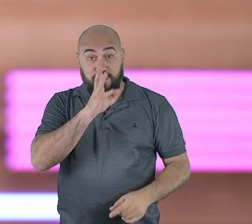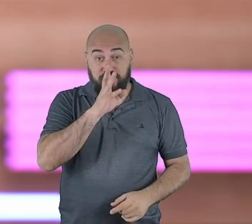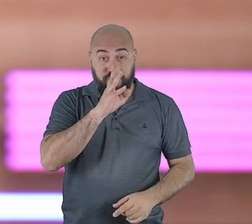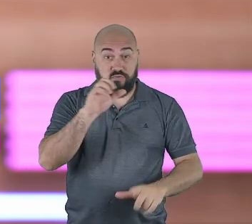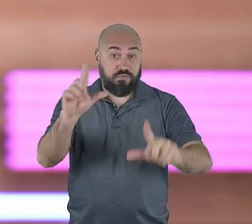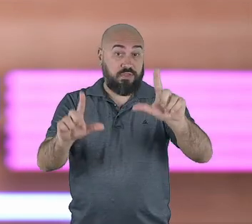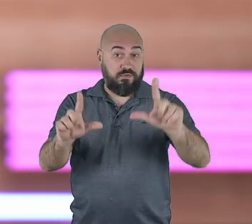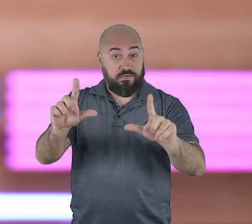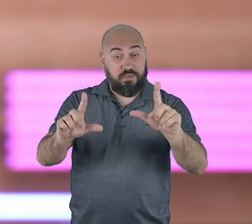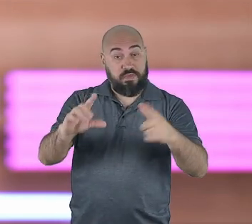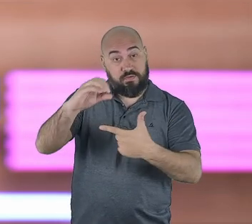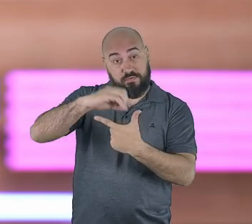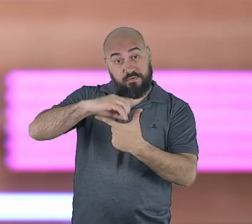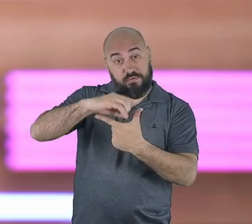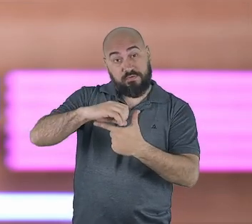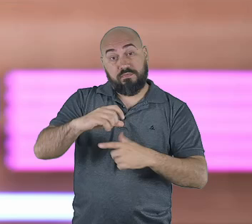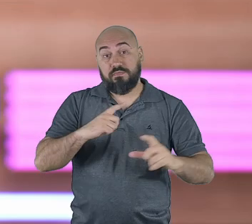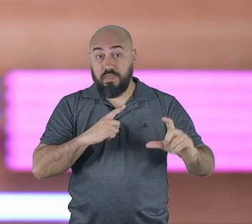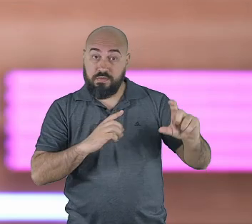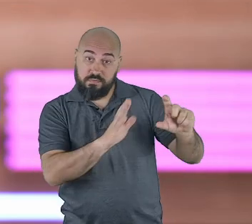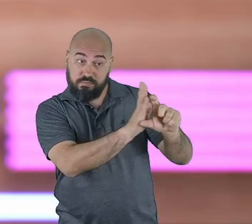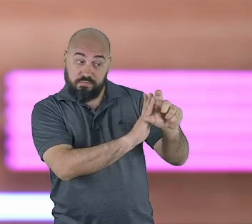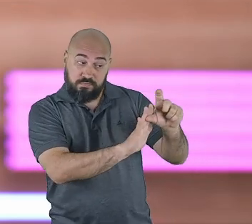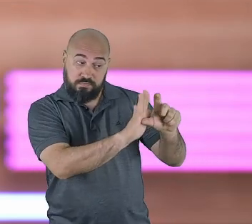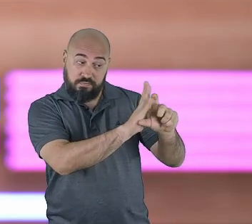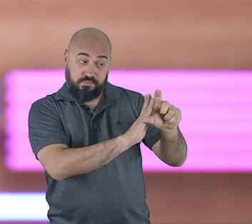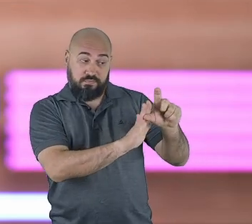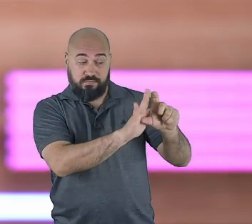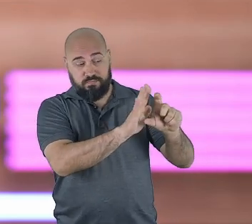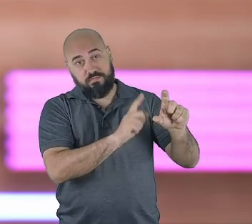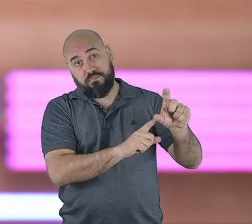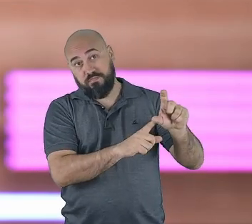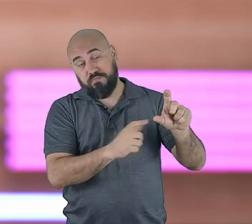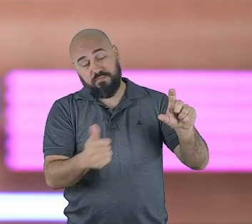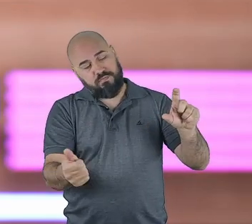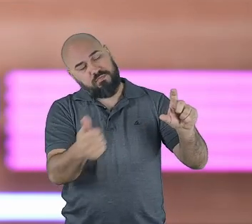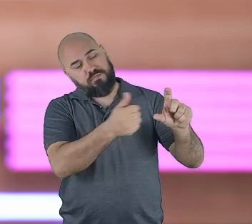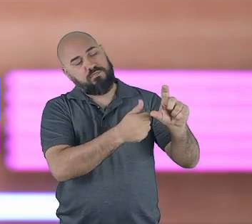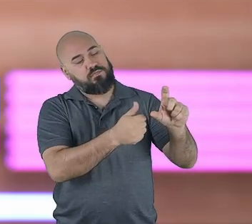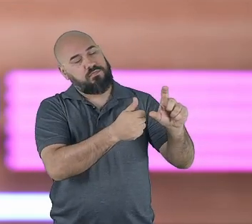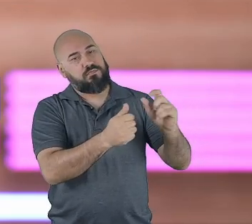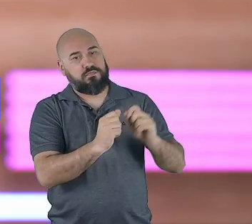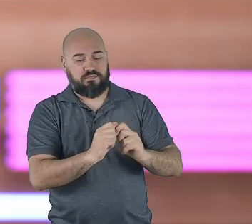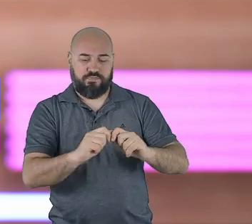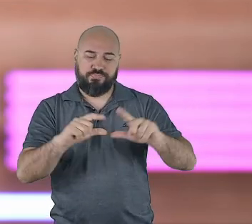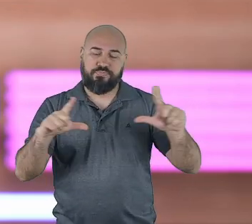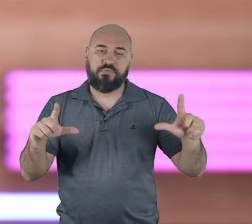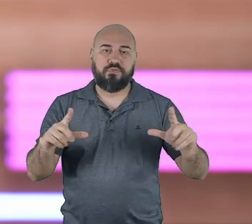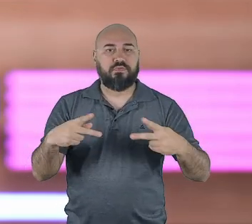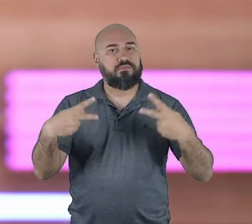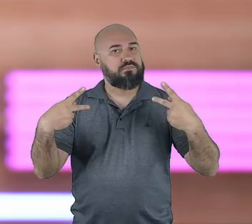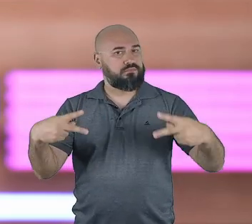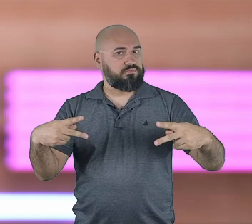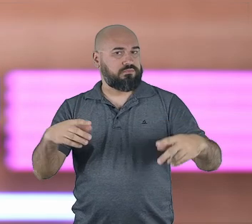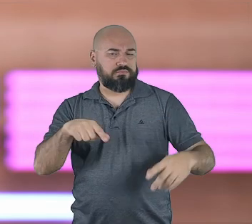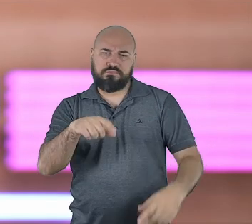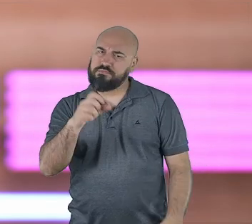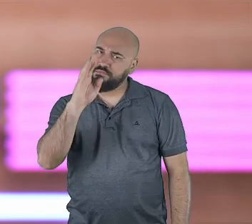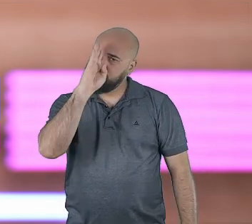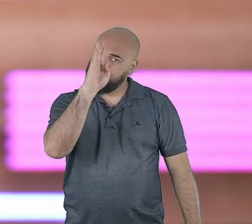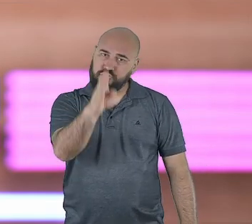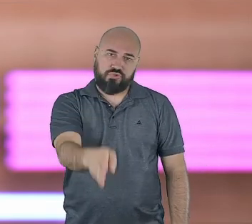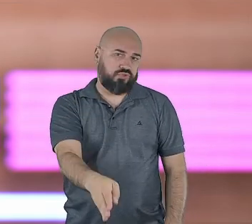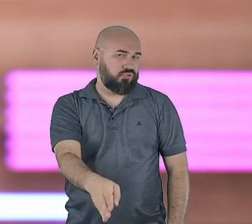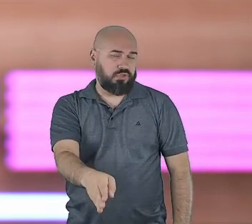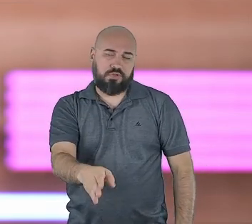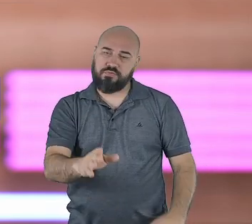pela tela da TV Novo Tempo, é só você apontar a câmera do seu celular para o QR Code que está aparecendo aqui e você vai ser